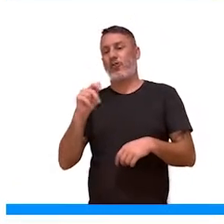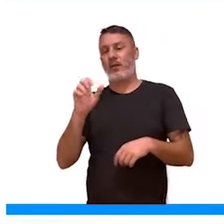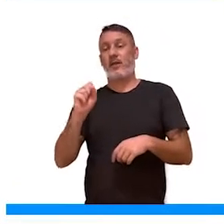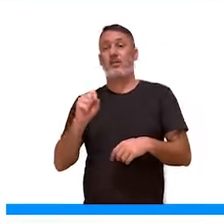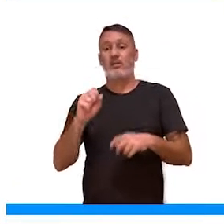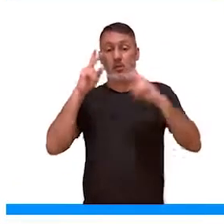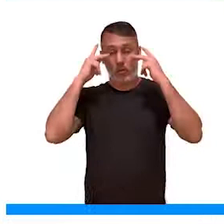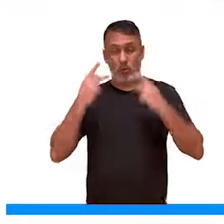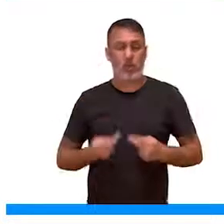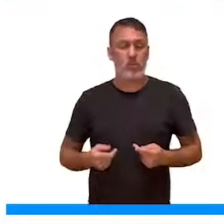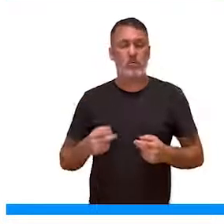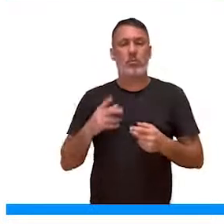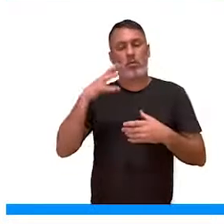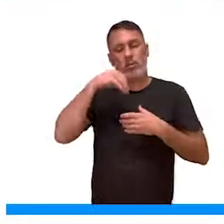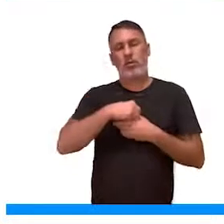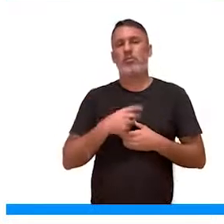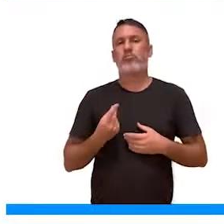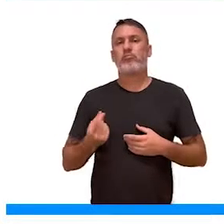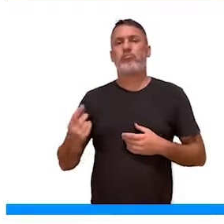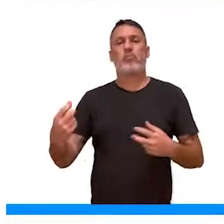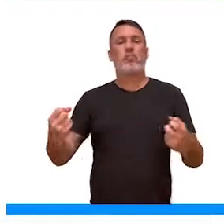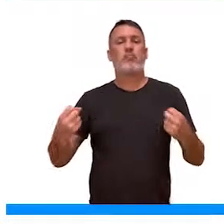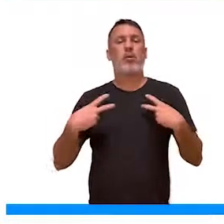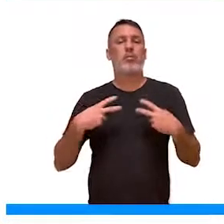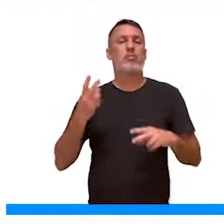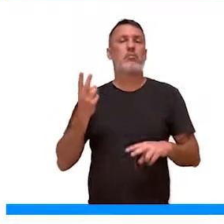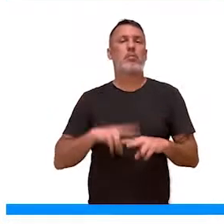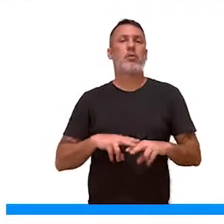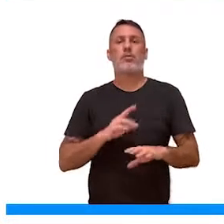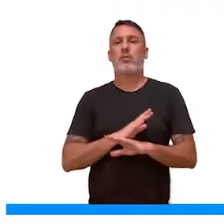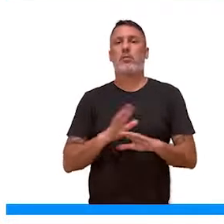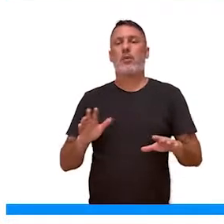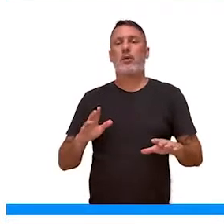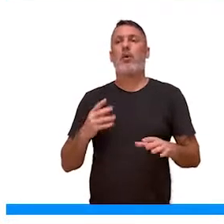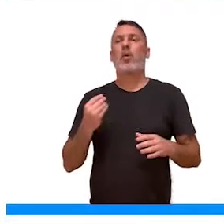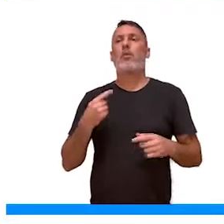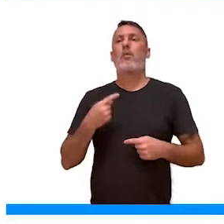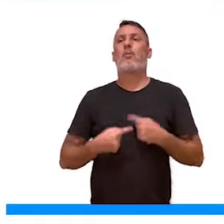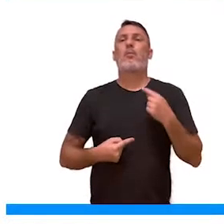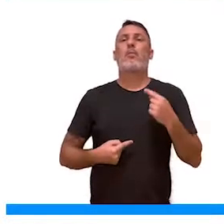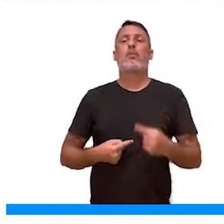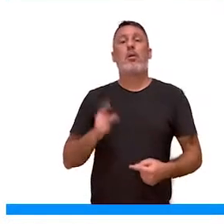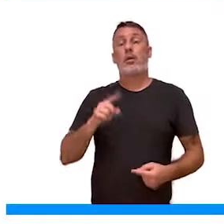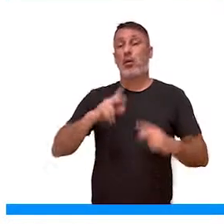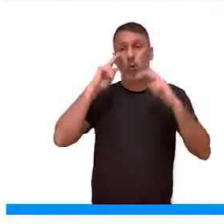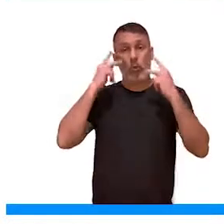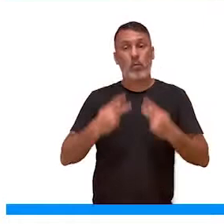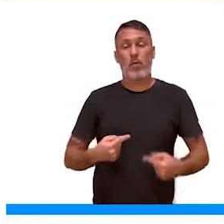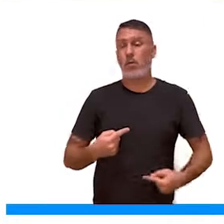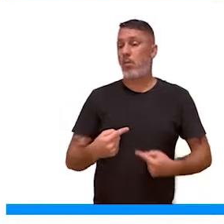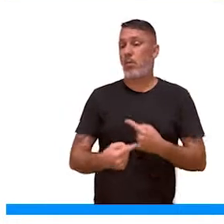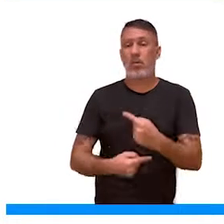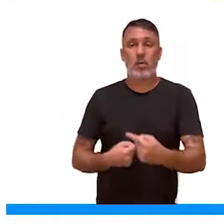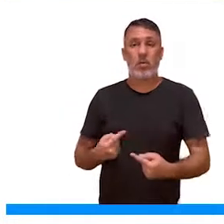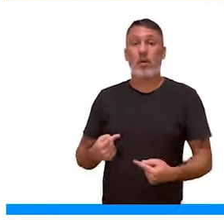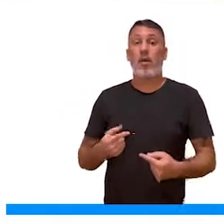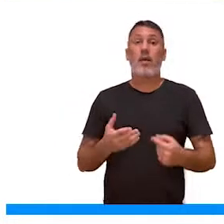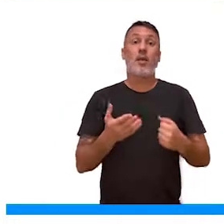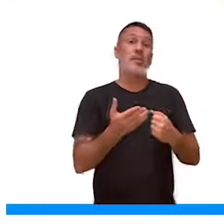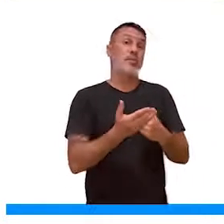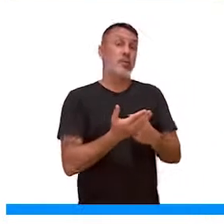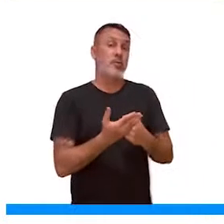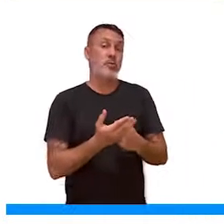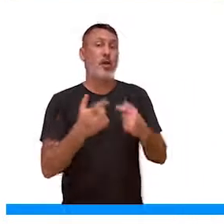Chagas, o homem, ele é o hospedeiro definitivo, porque a fase sexuada ocorre no ser humano. Agora, ele é o